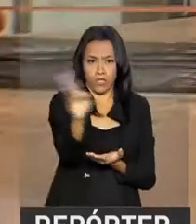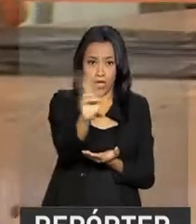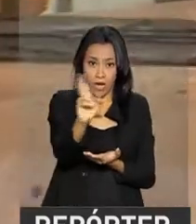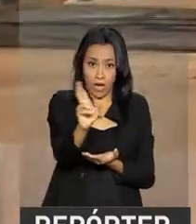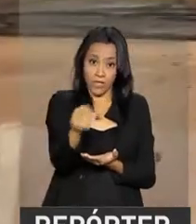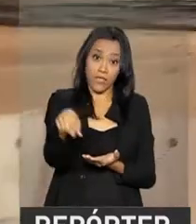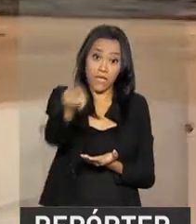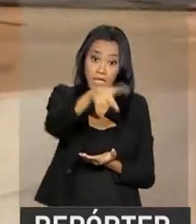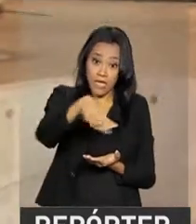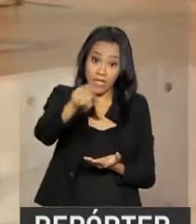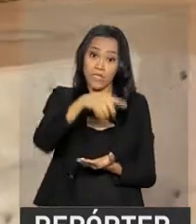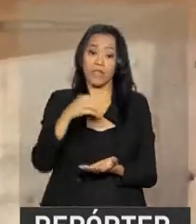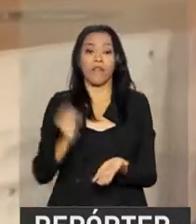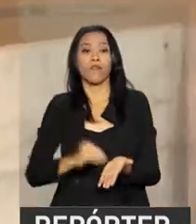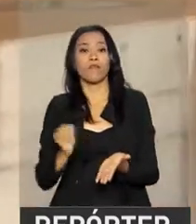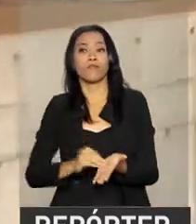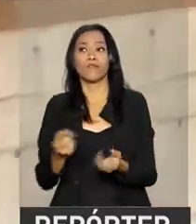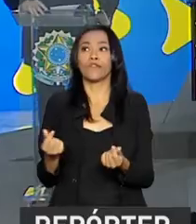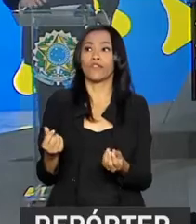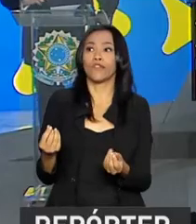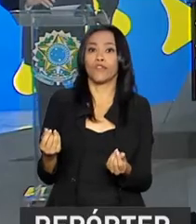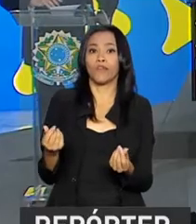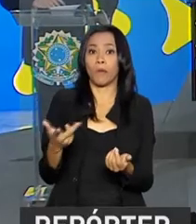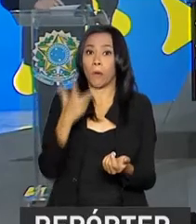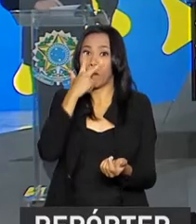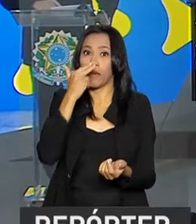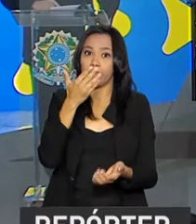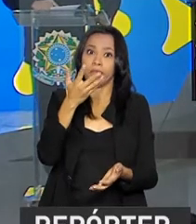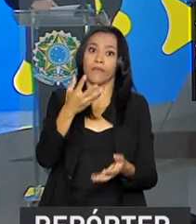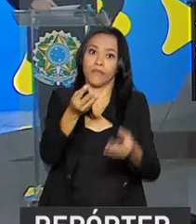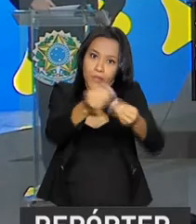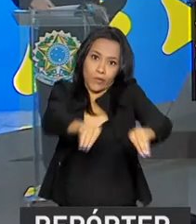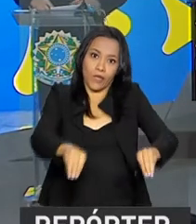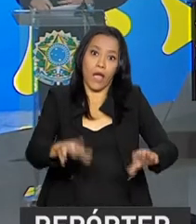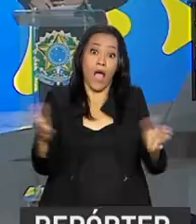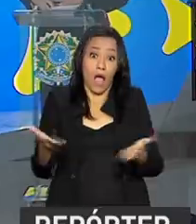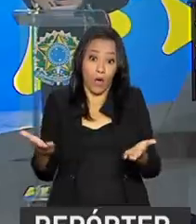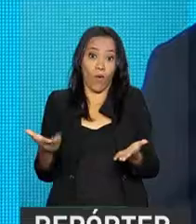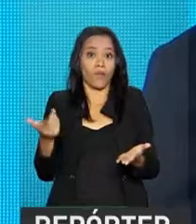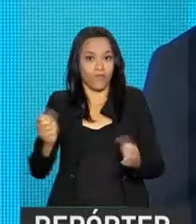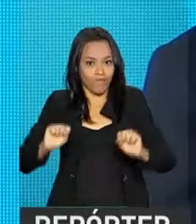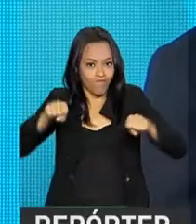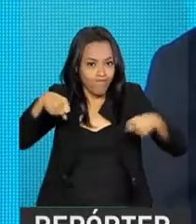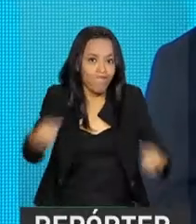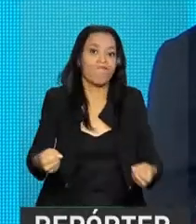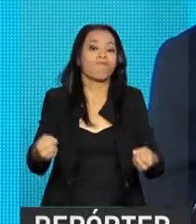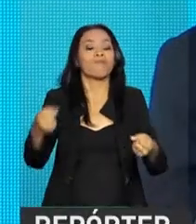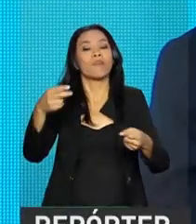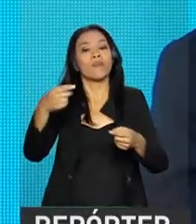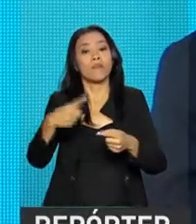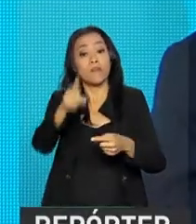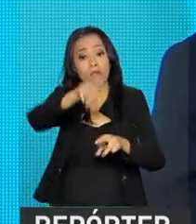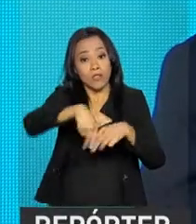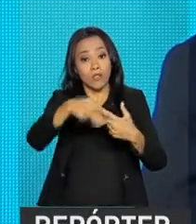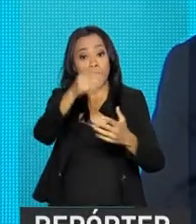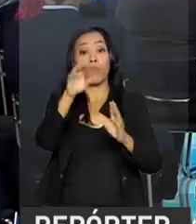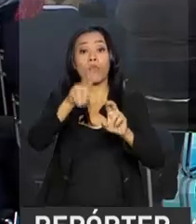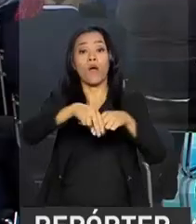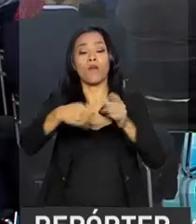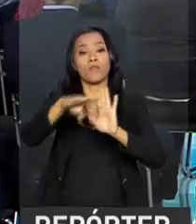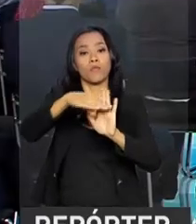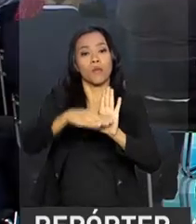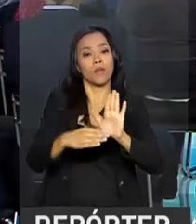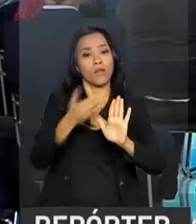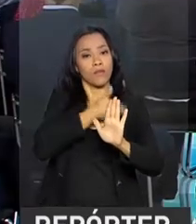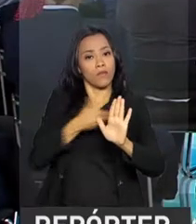estava ameaçada por falta de verba, está sendo garantida pelo projeto Avançar, lançado no mês passado para retomada e